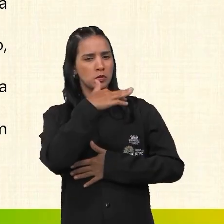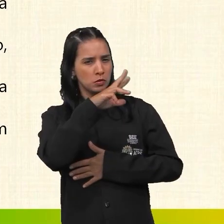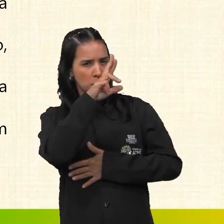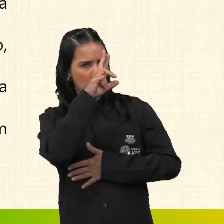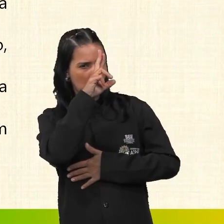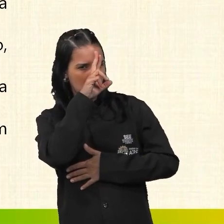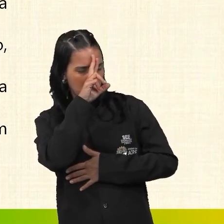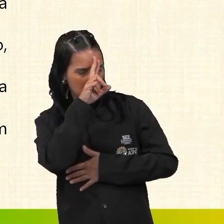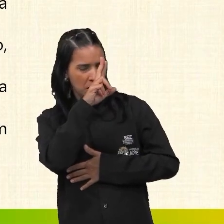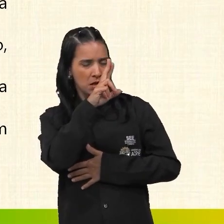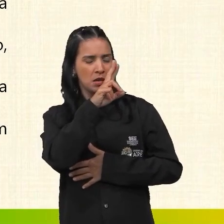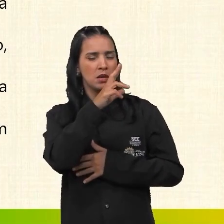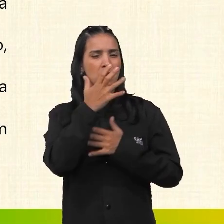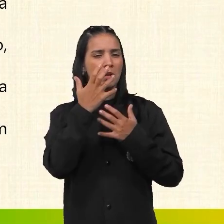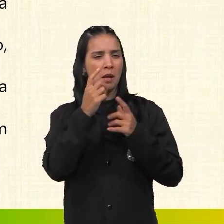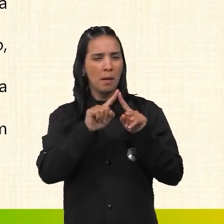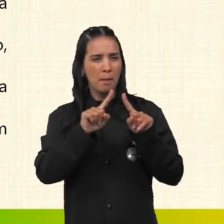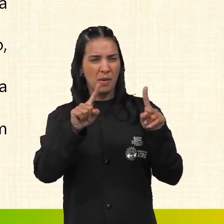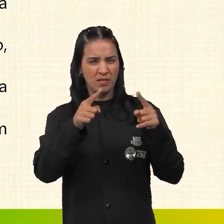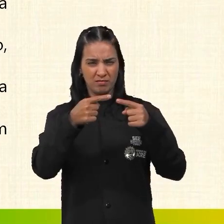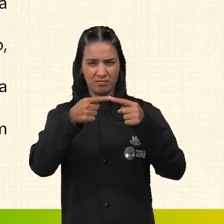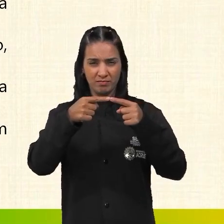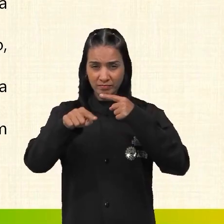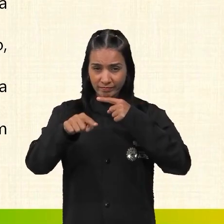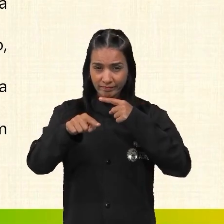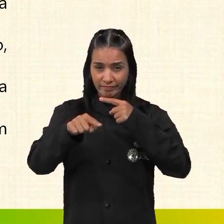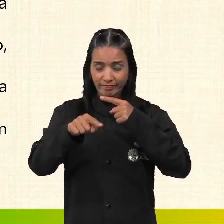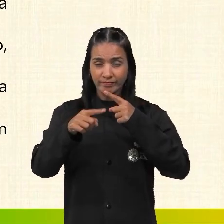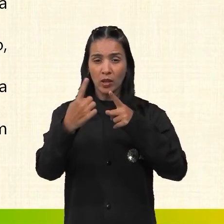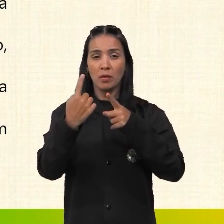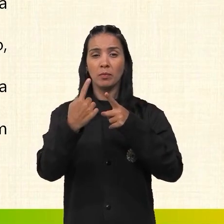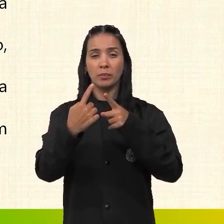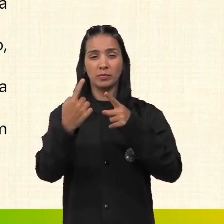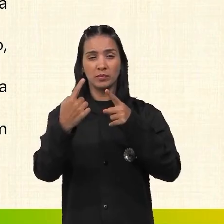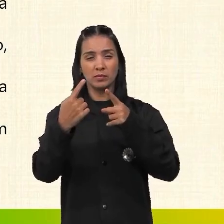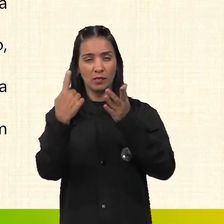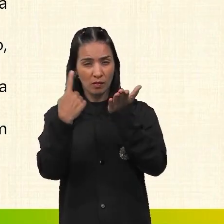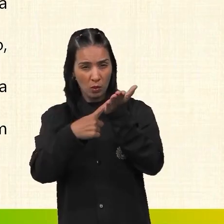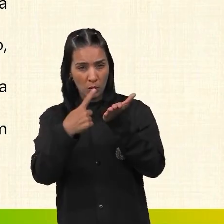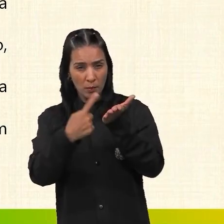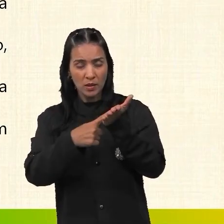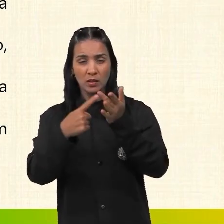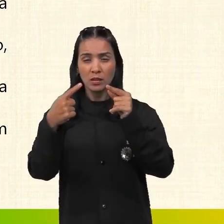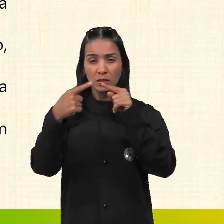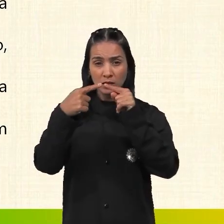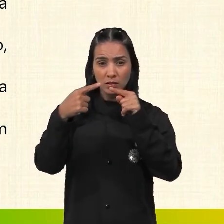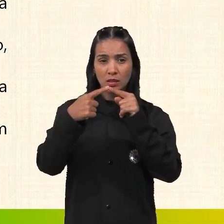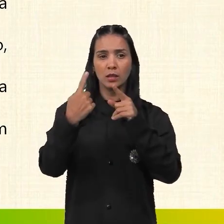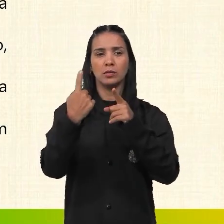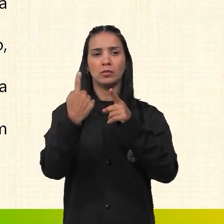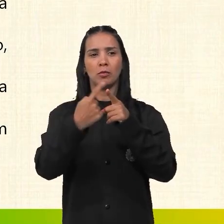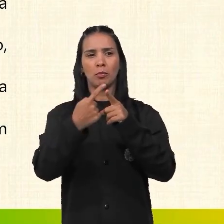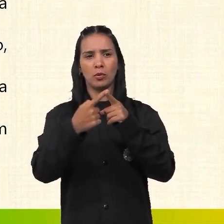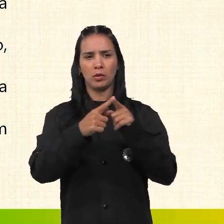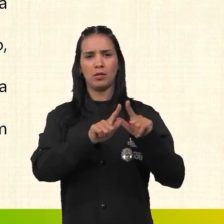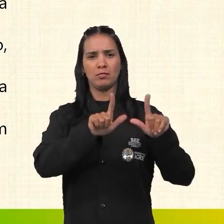quadrinho, é isso que a nossa resposta está dizendo? Ele está de acordo com a nossa